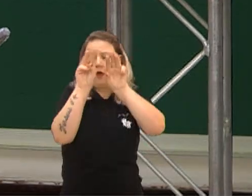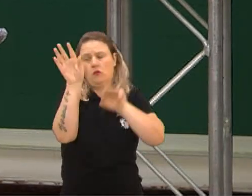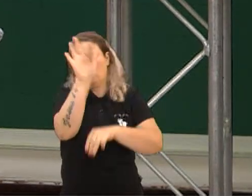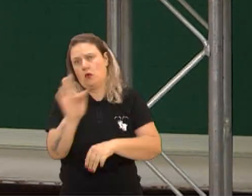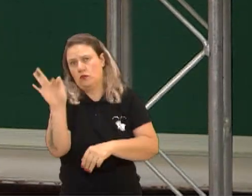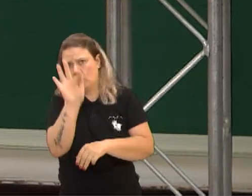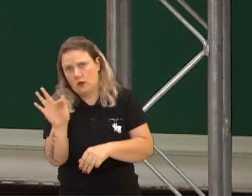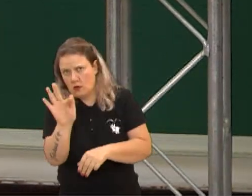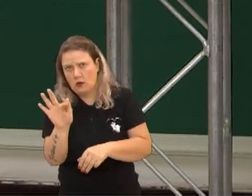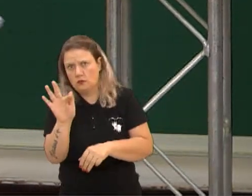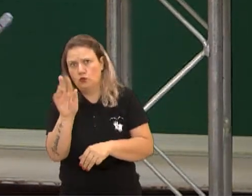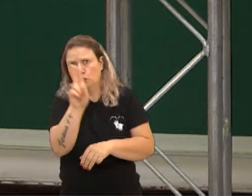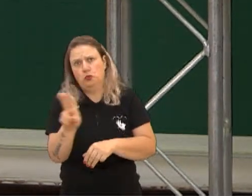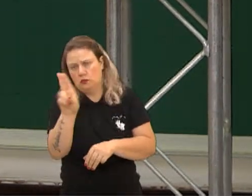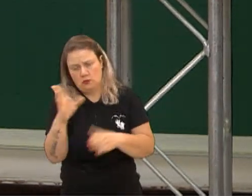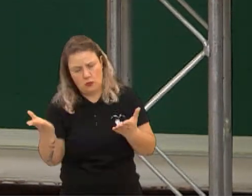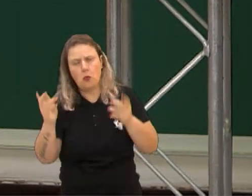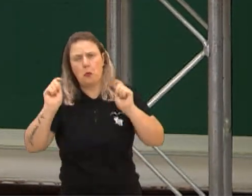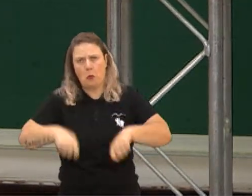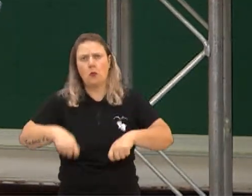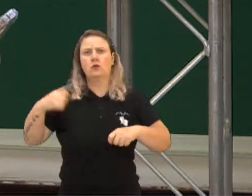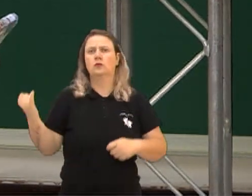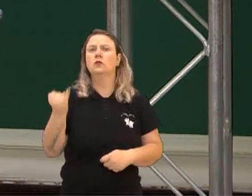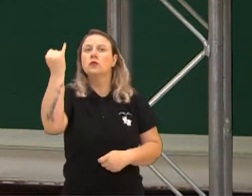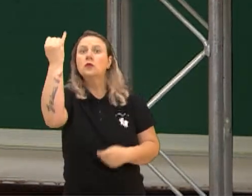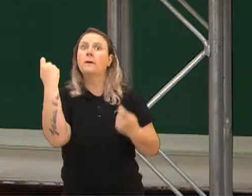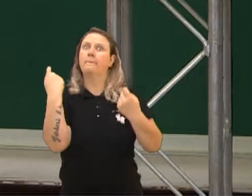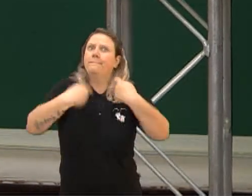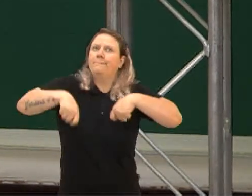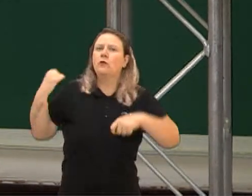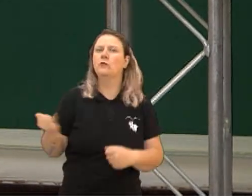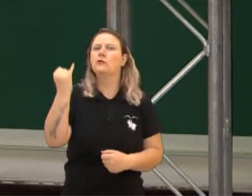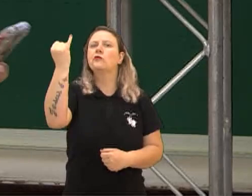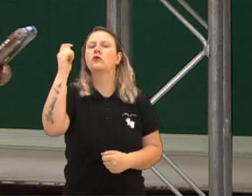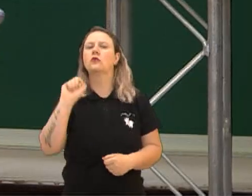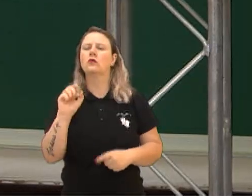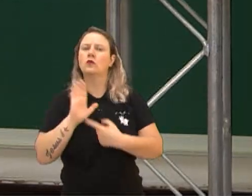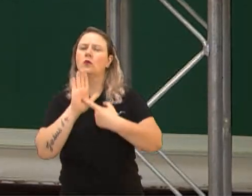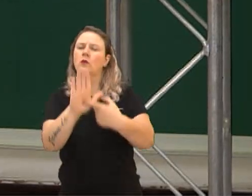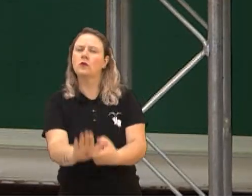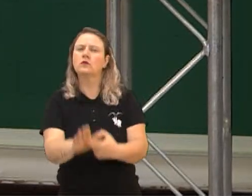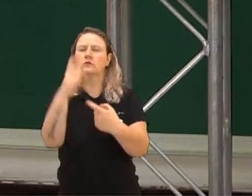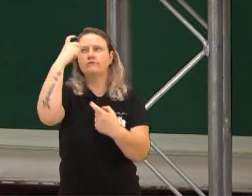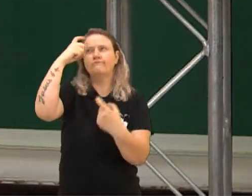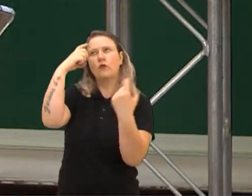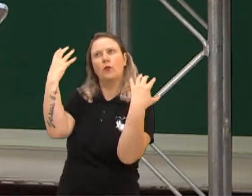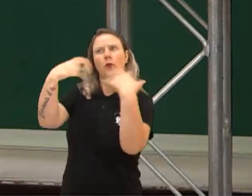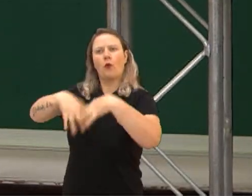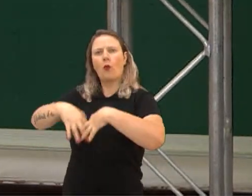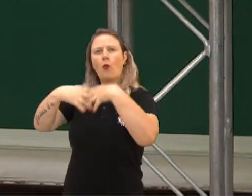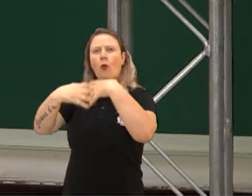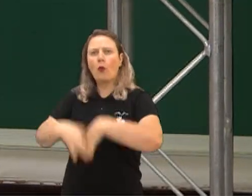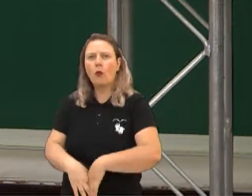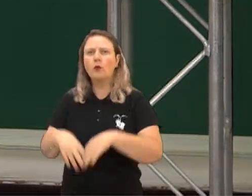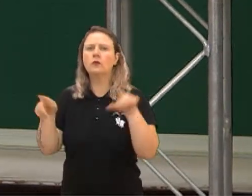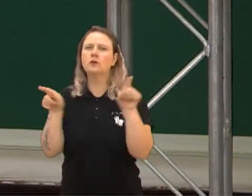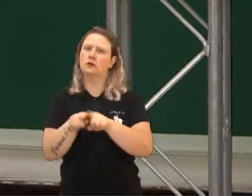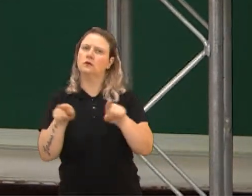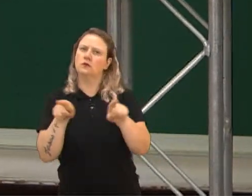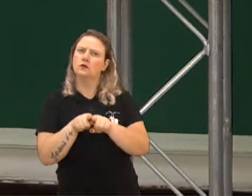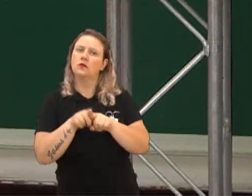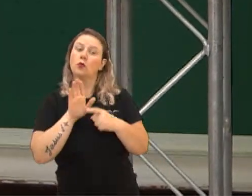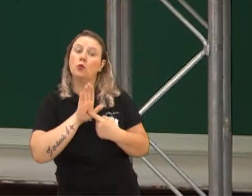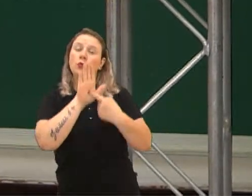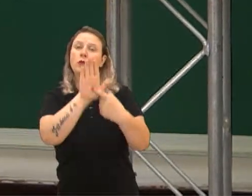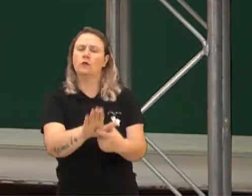importante ele saber qual é o sujeito da ação, qual que é o sujeito que está presente ali no momento de reflexão, ou o sujeito de algo que indica